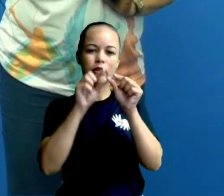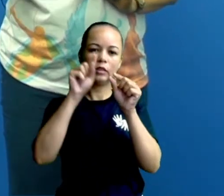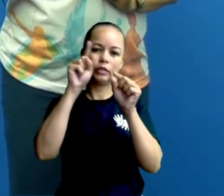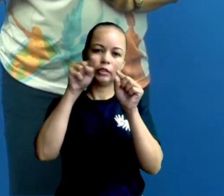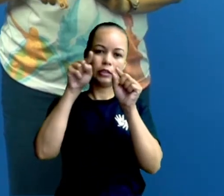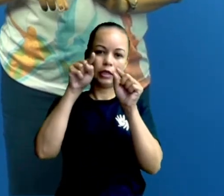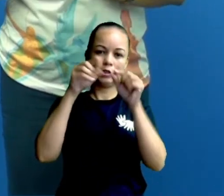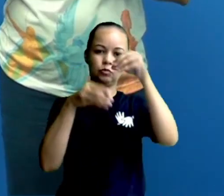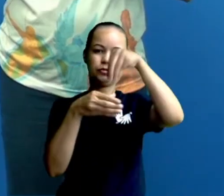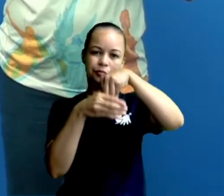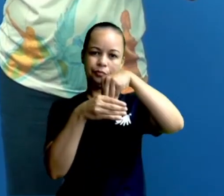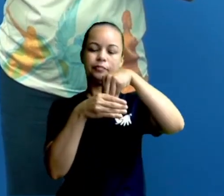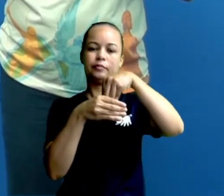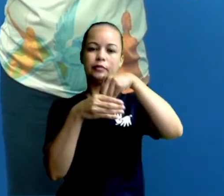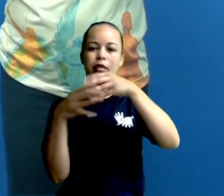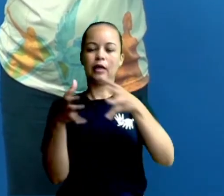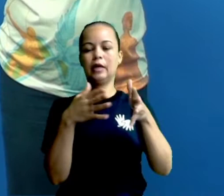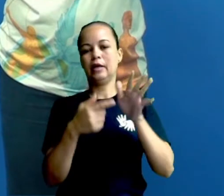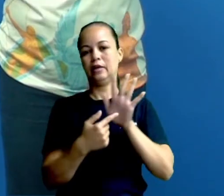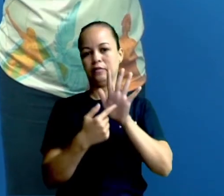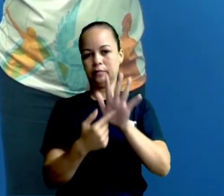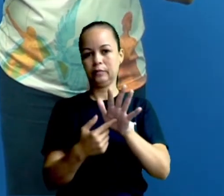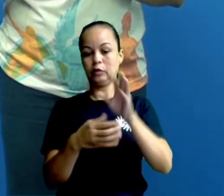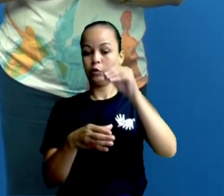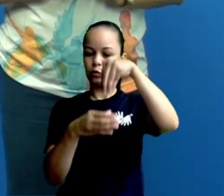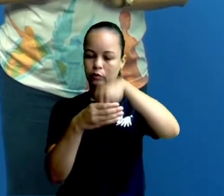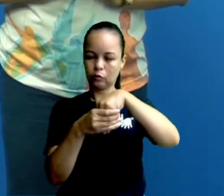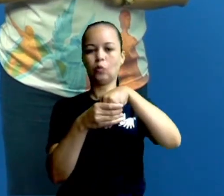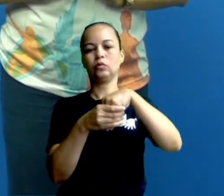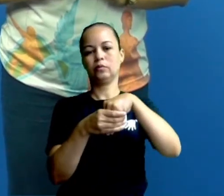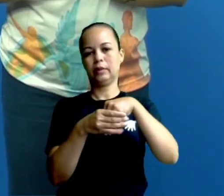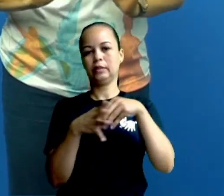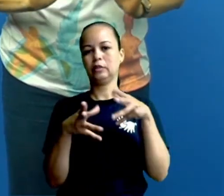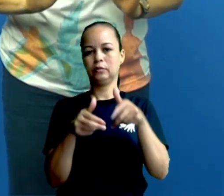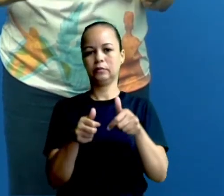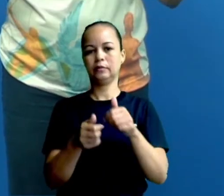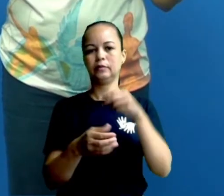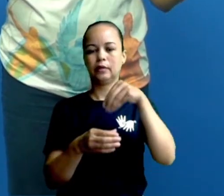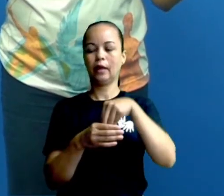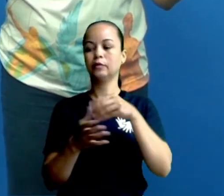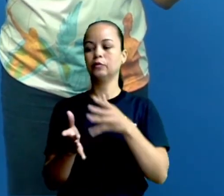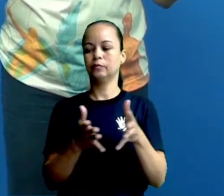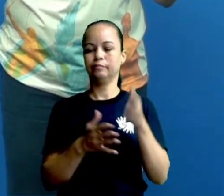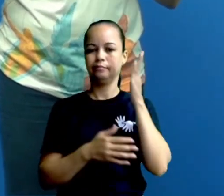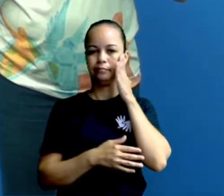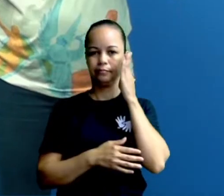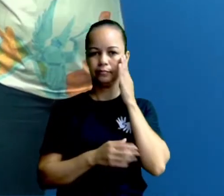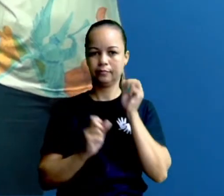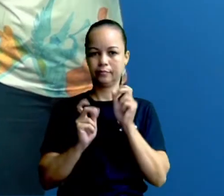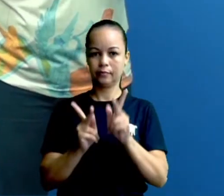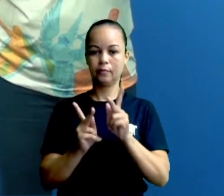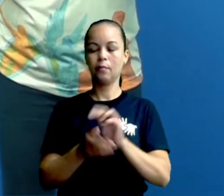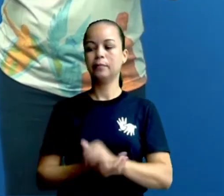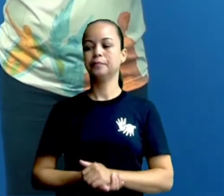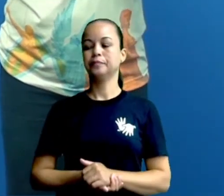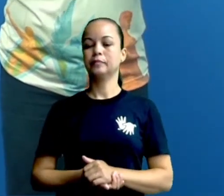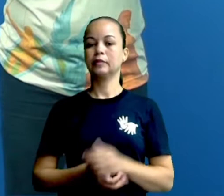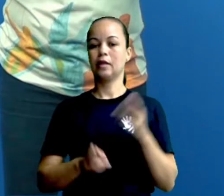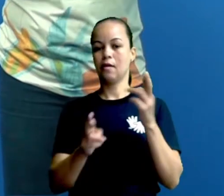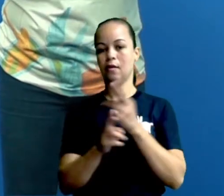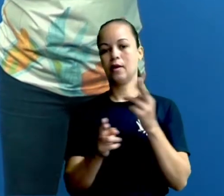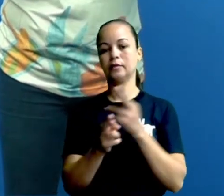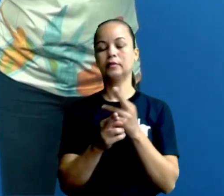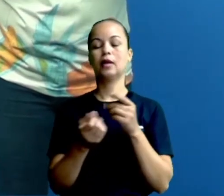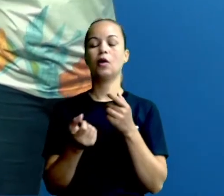pontos dentro do polígono, ele vai estar totalmente dentro do polígono. Ok? Deu para entender? Então, tem que ser em relação a onde